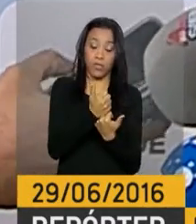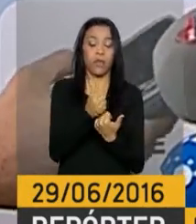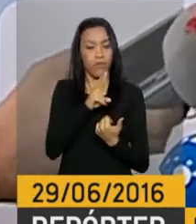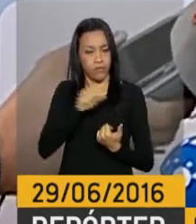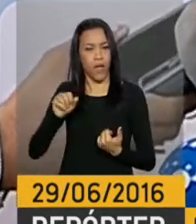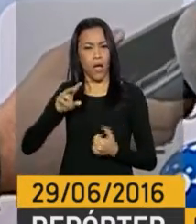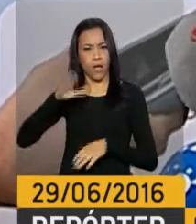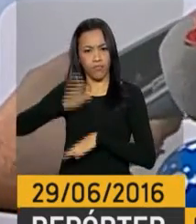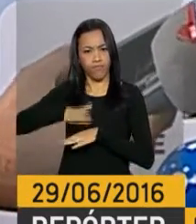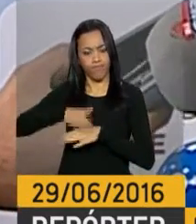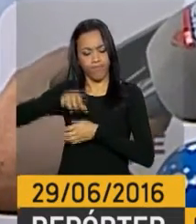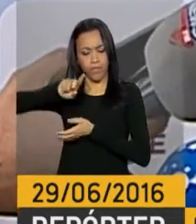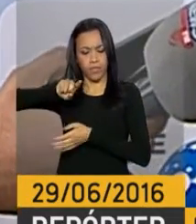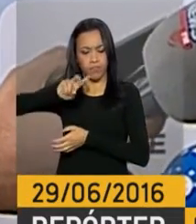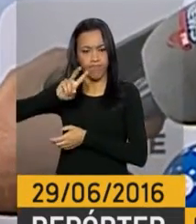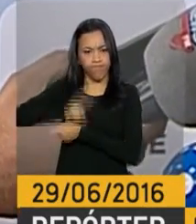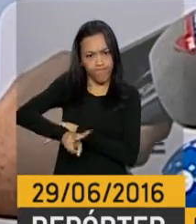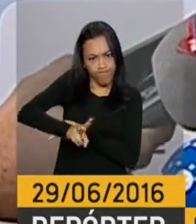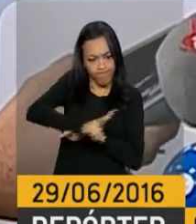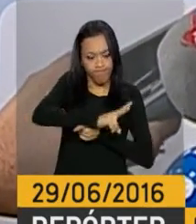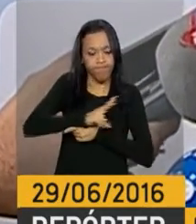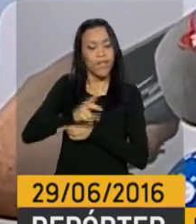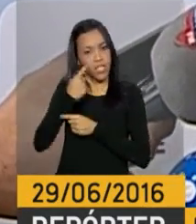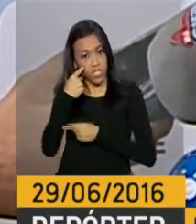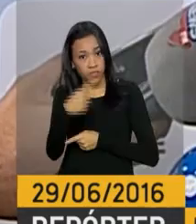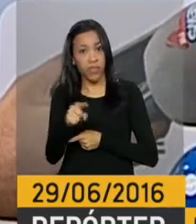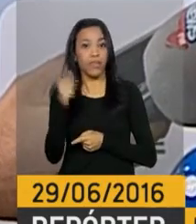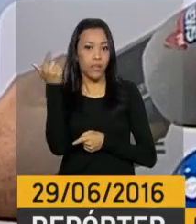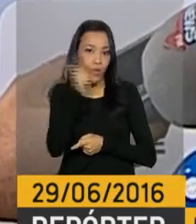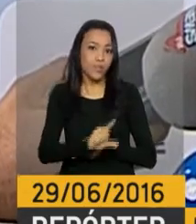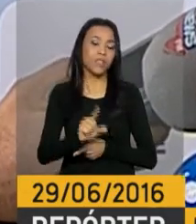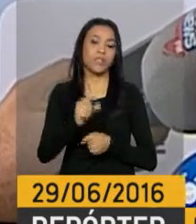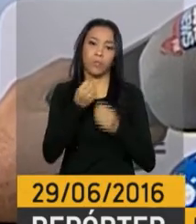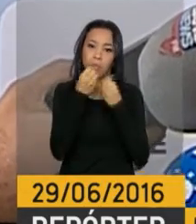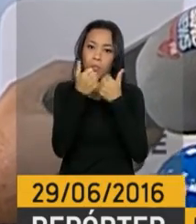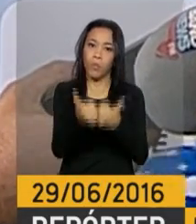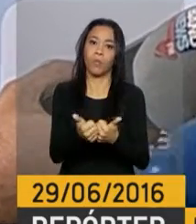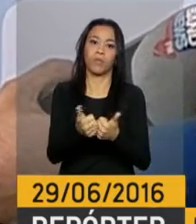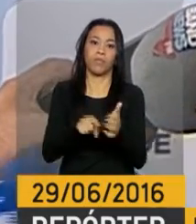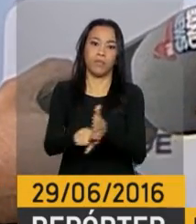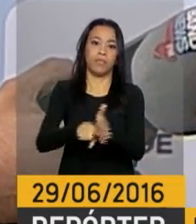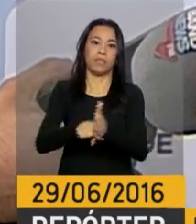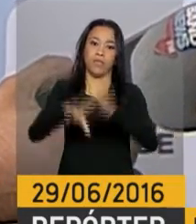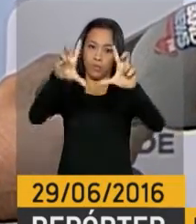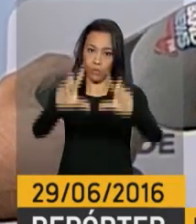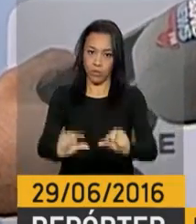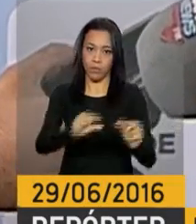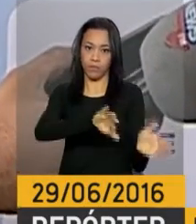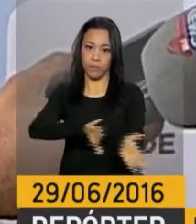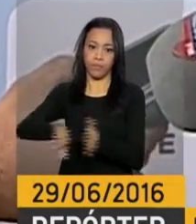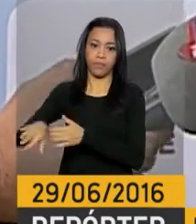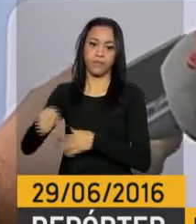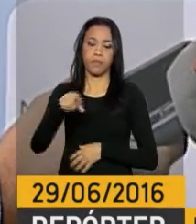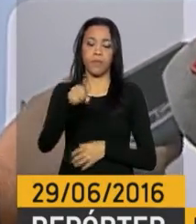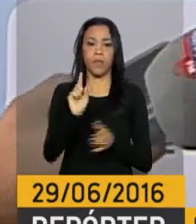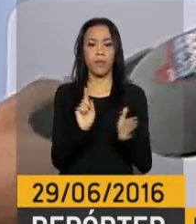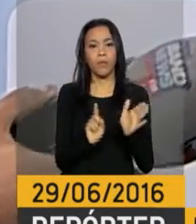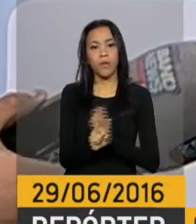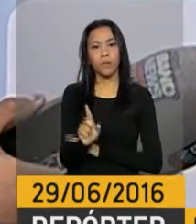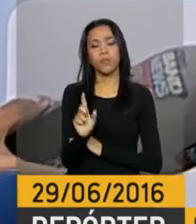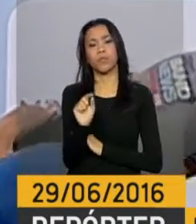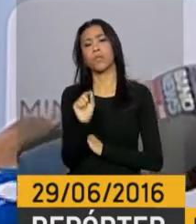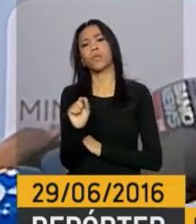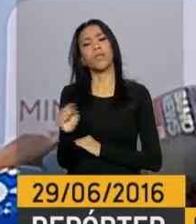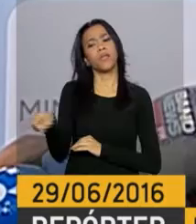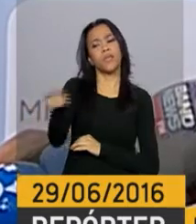monitorados e que produzem os resultados que nós estamos vendo positivos da pesquisa. Isso não há punição porque é um acordo, né? Voluntário. Agora, o que as